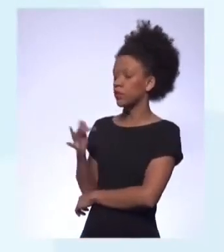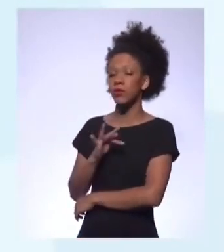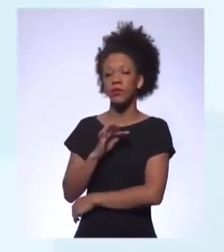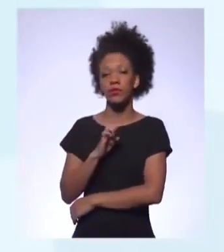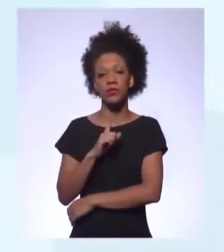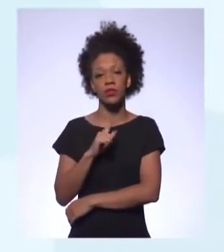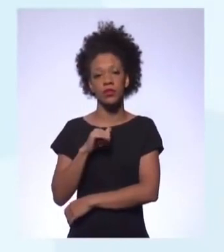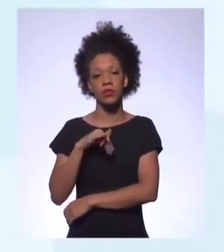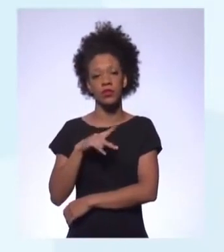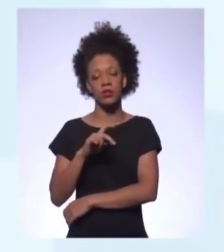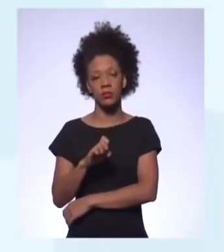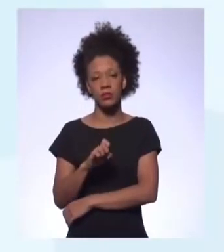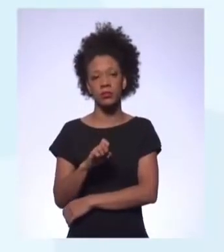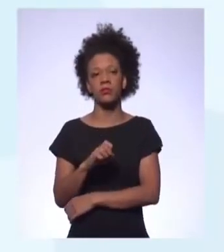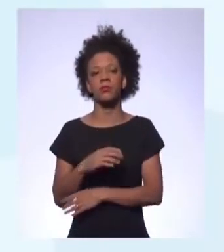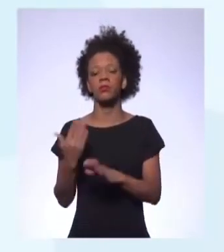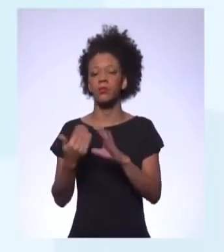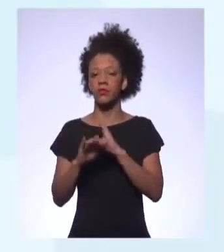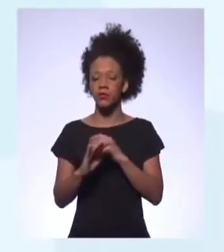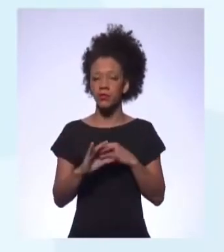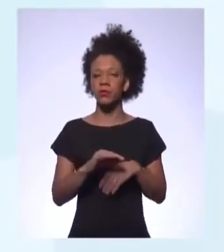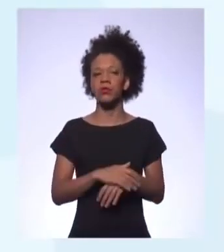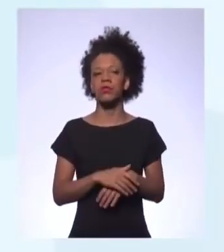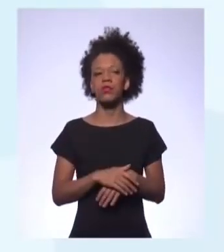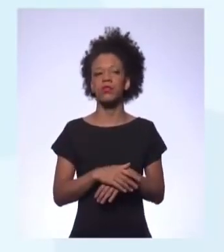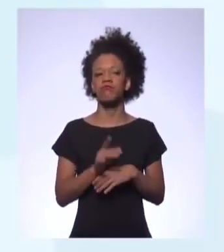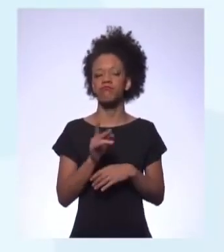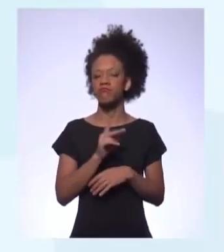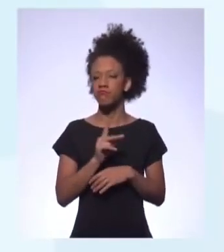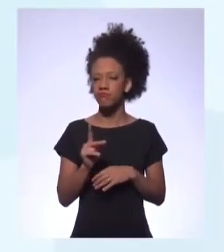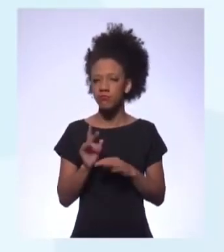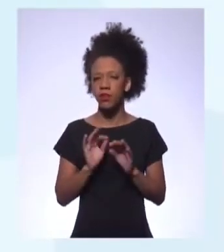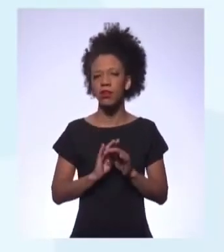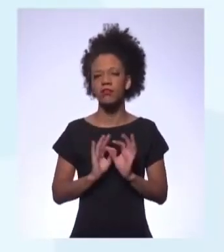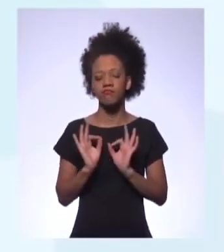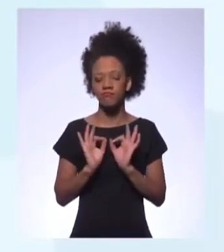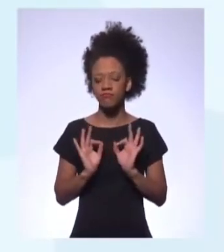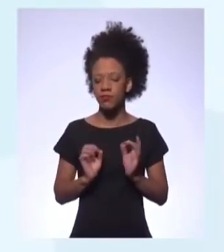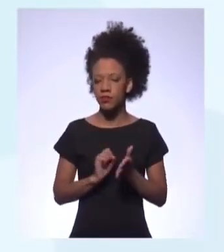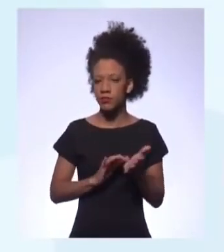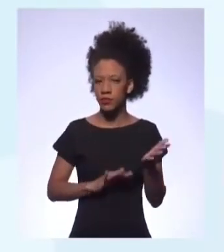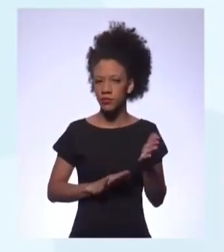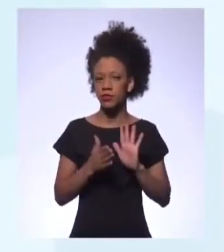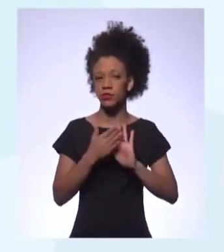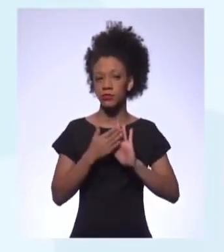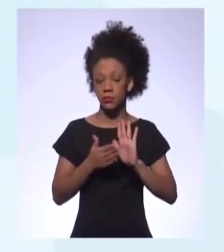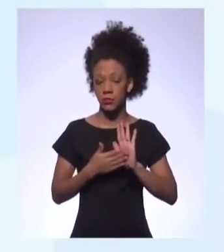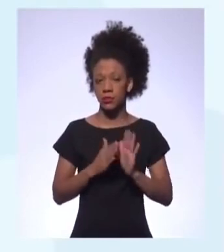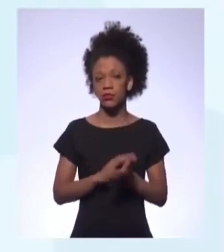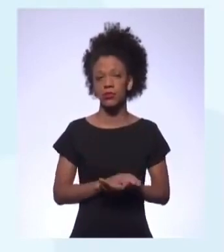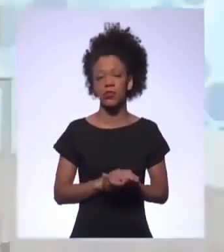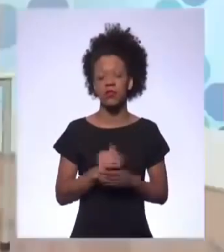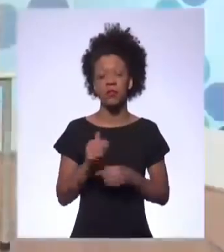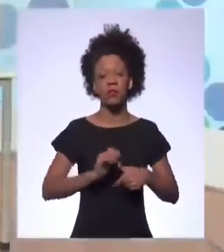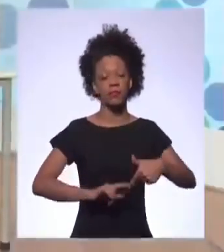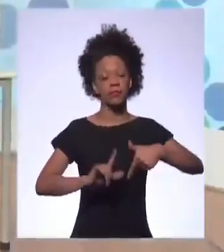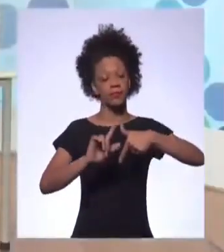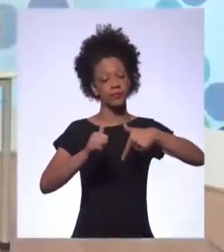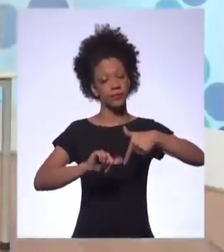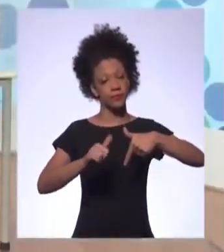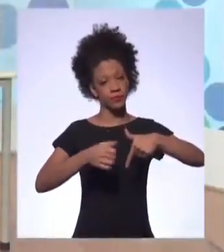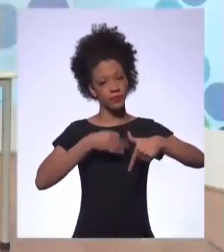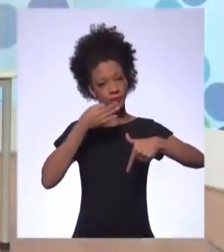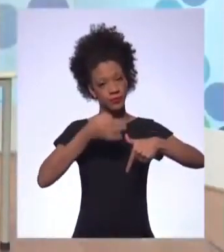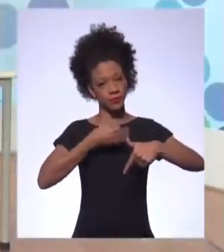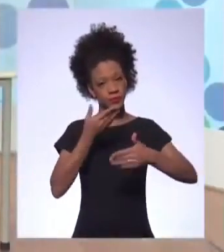esse trabalho para nós, bonitinho, tá? Com muito carinho, de uma das atividades que nós propomos. Faça a avaliação da aula, ok?